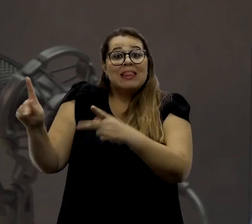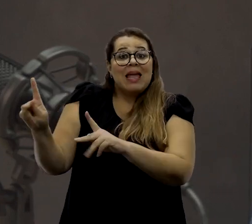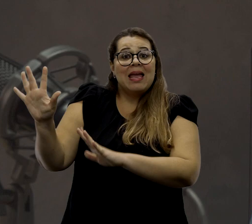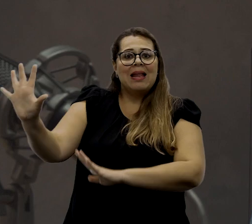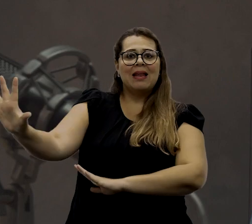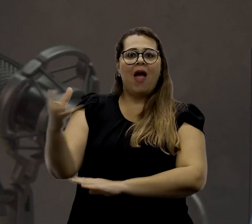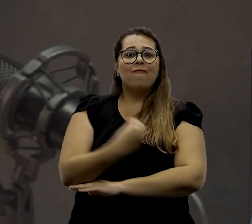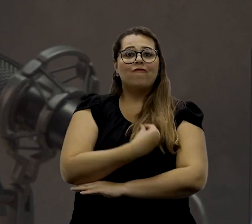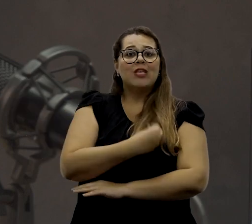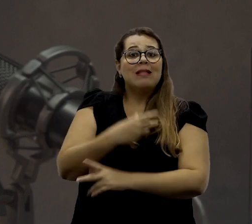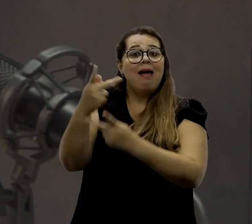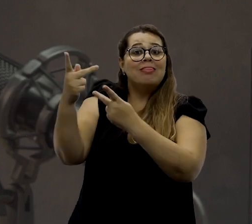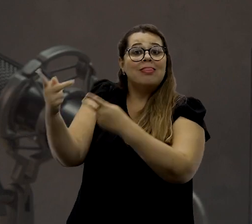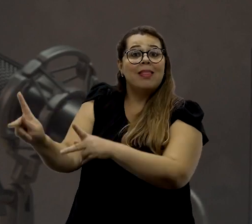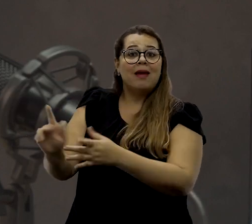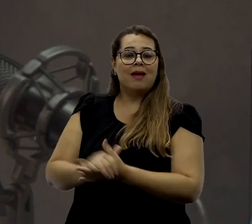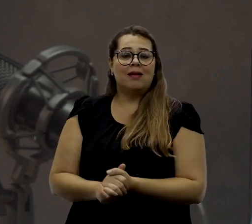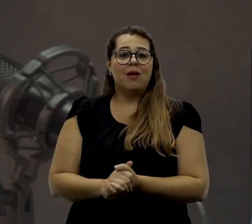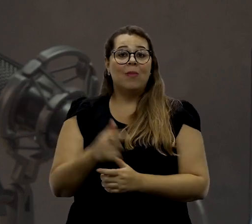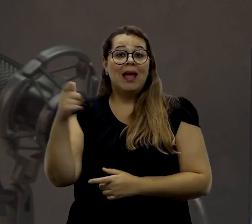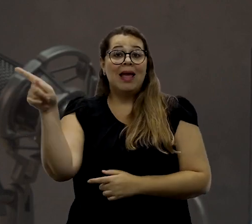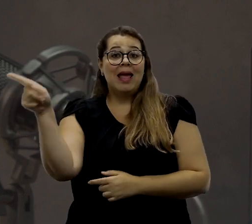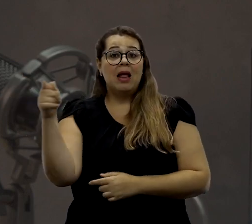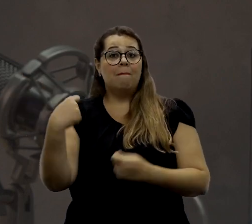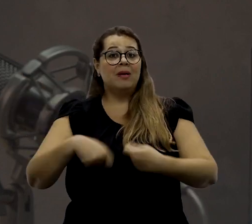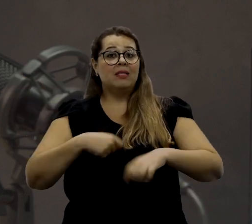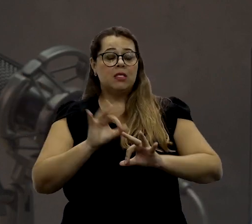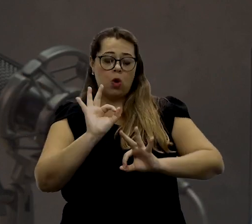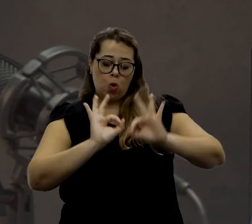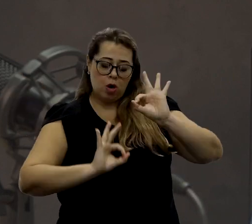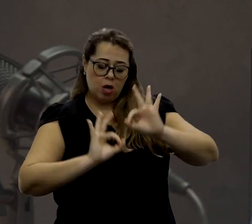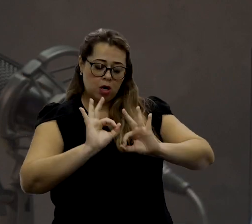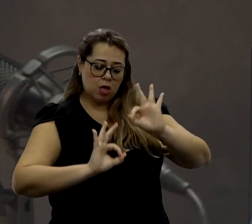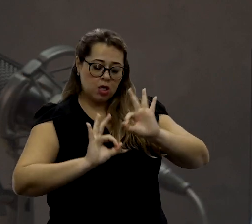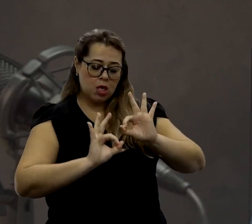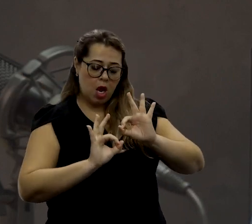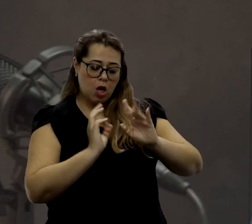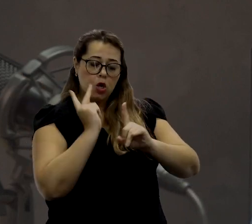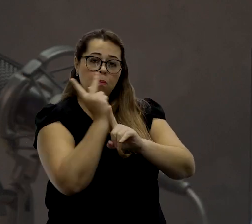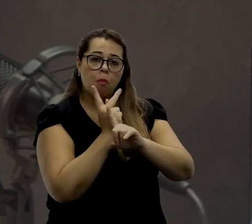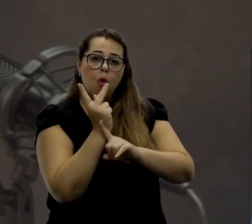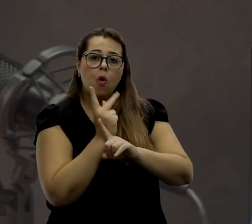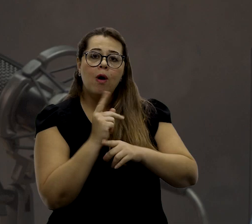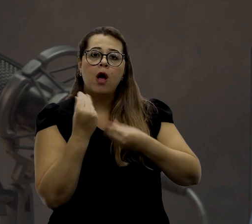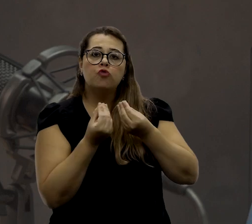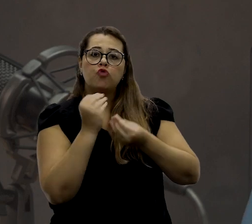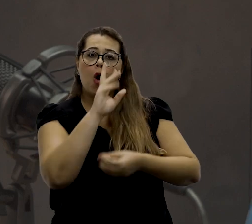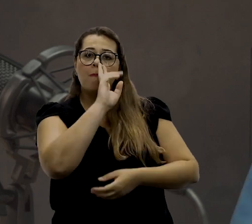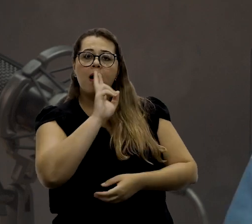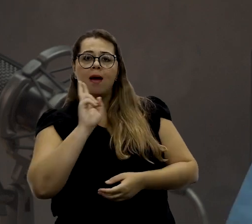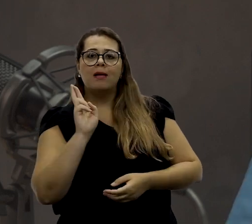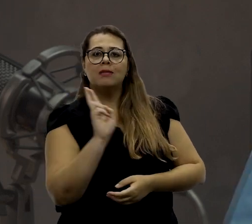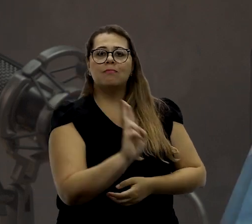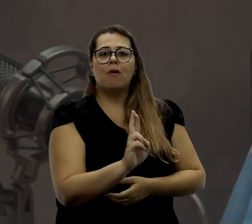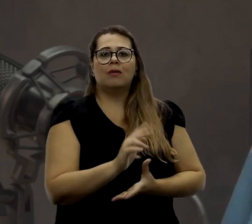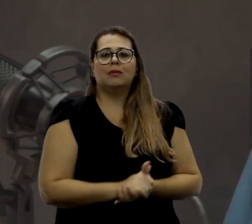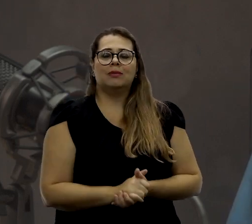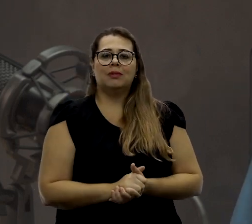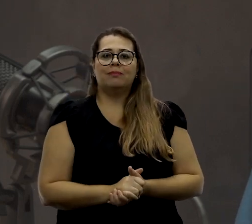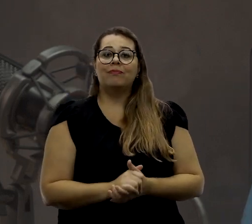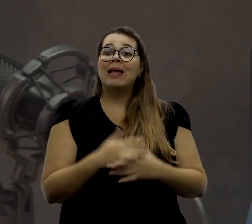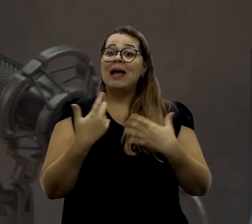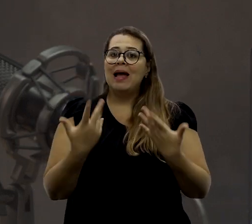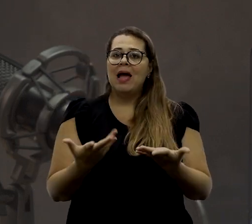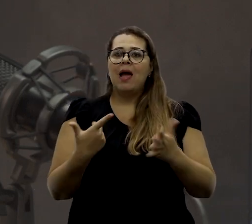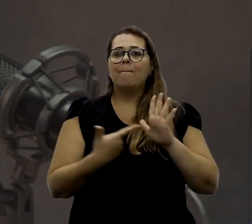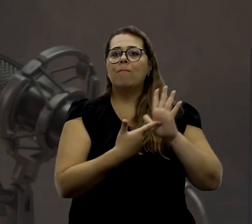para o sujeito, né? E ele precisa construir essa resposta, né? O que o Rony estava falando e que é muito importante, que é, na